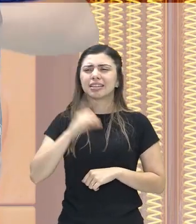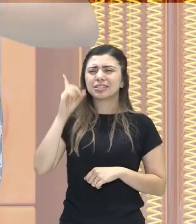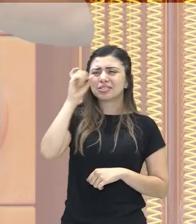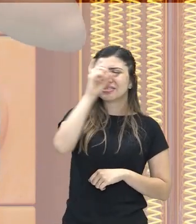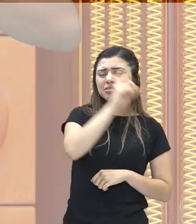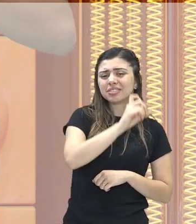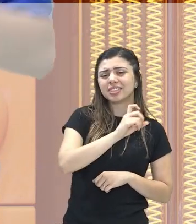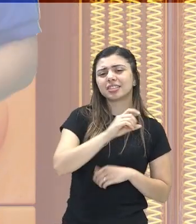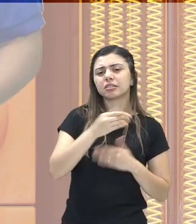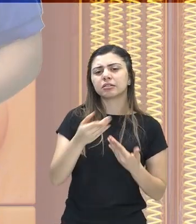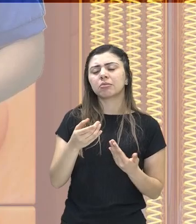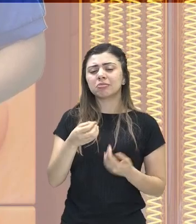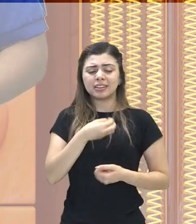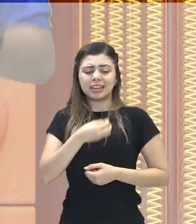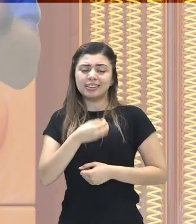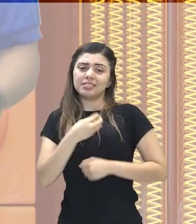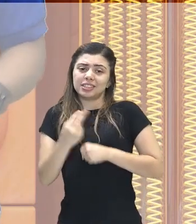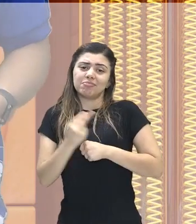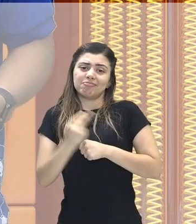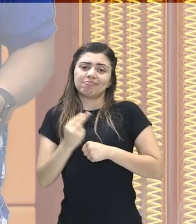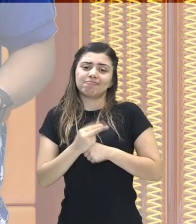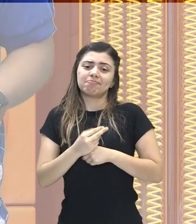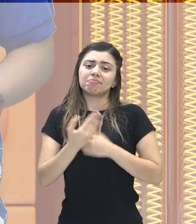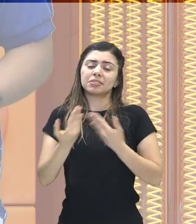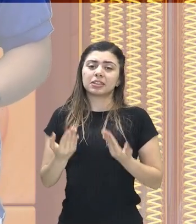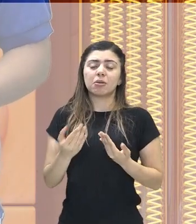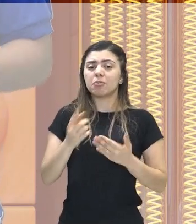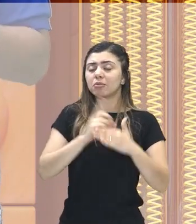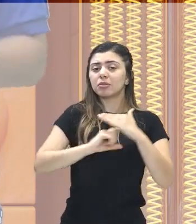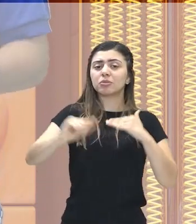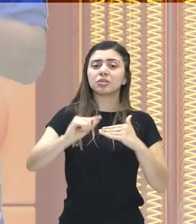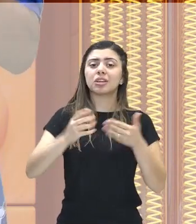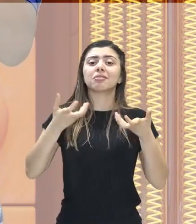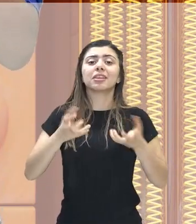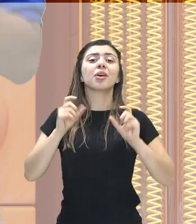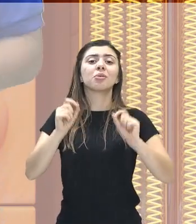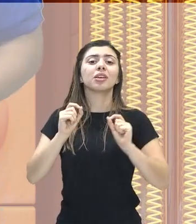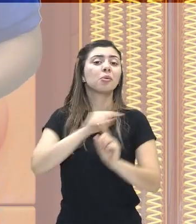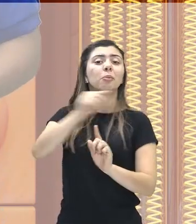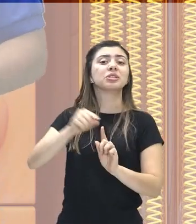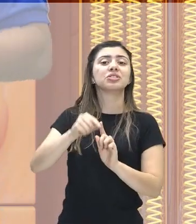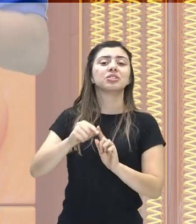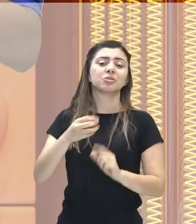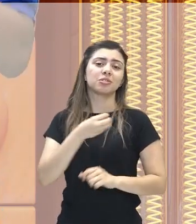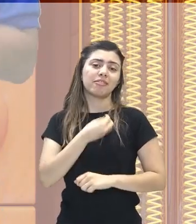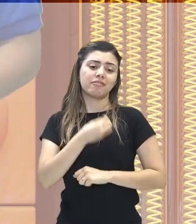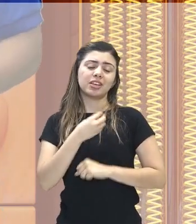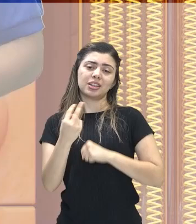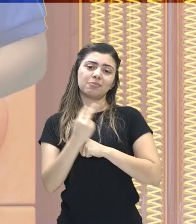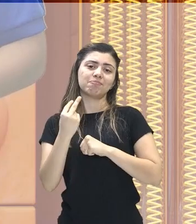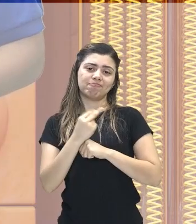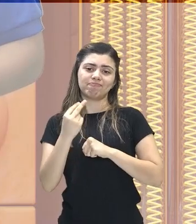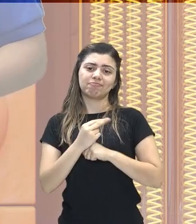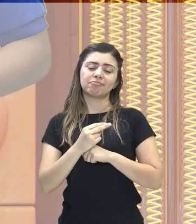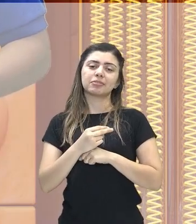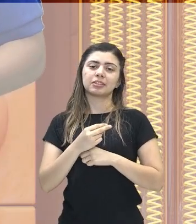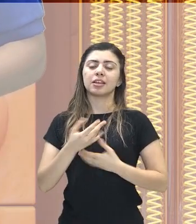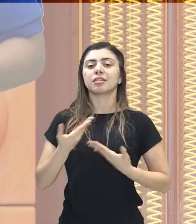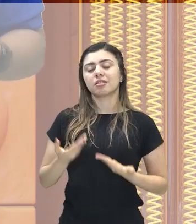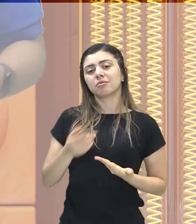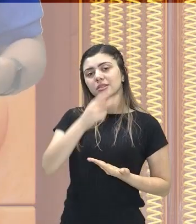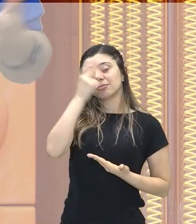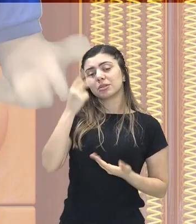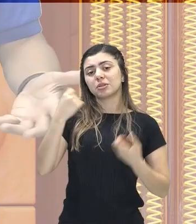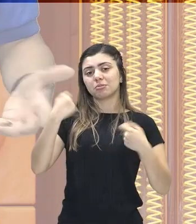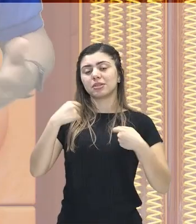situações para tentar se manter vivo. É isso que os refugiados querem, se manterem vivos. As pessoas precisam se manterem